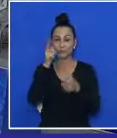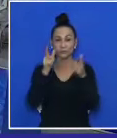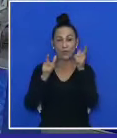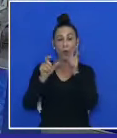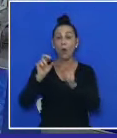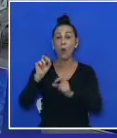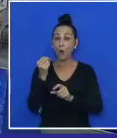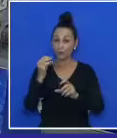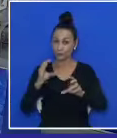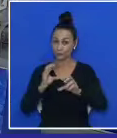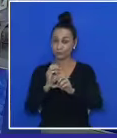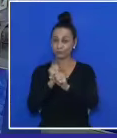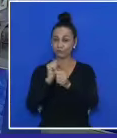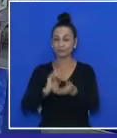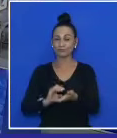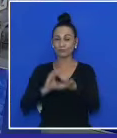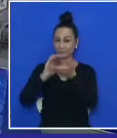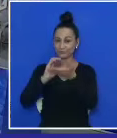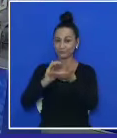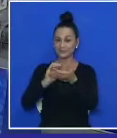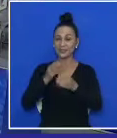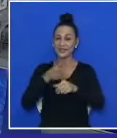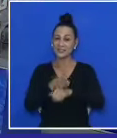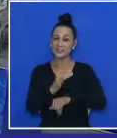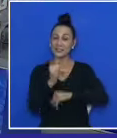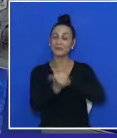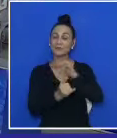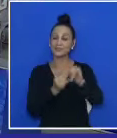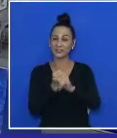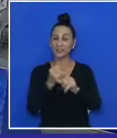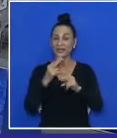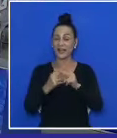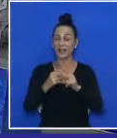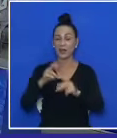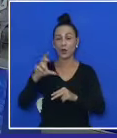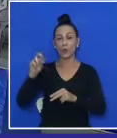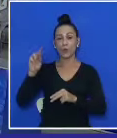apostas vencedoras ou se o prêmio está acumulado acessando a página da Caixa.